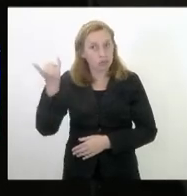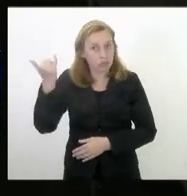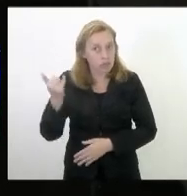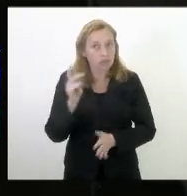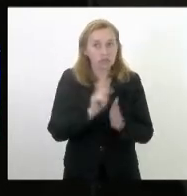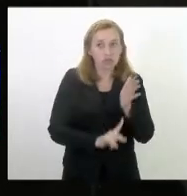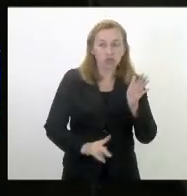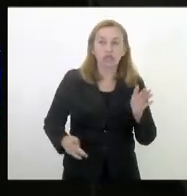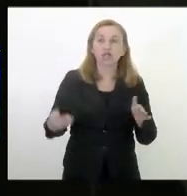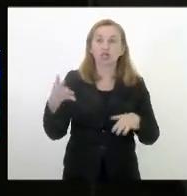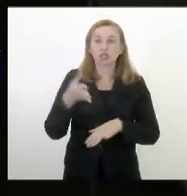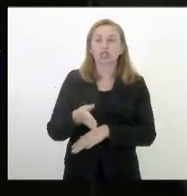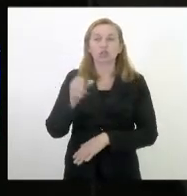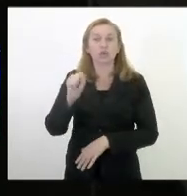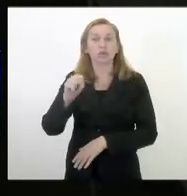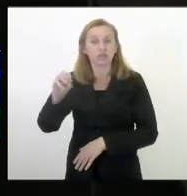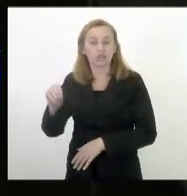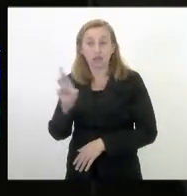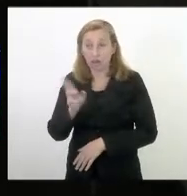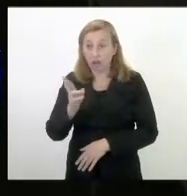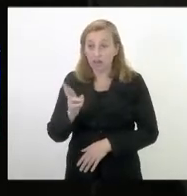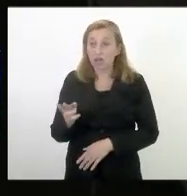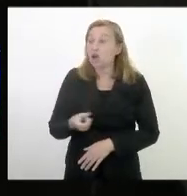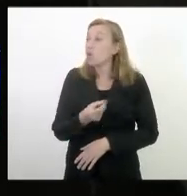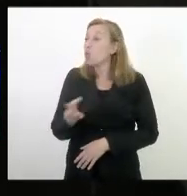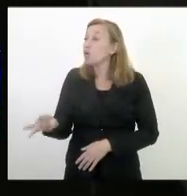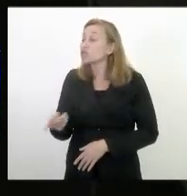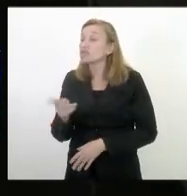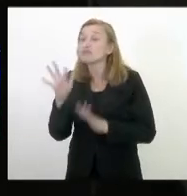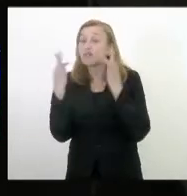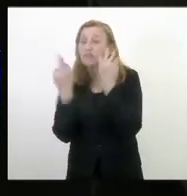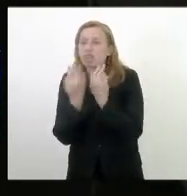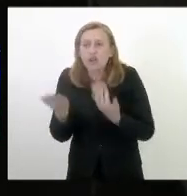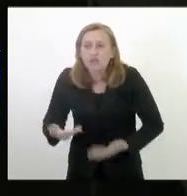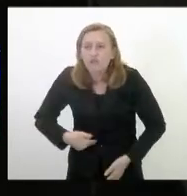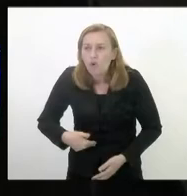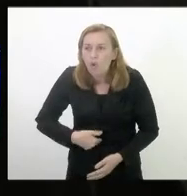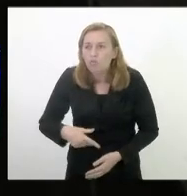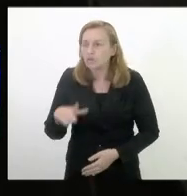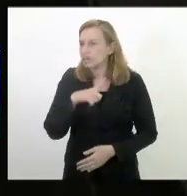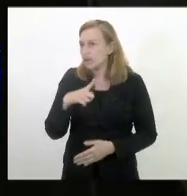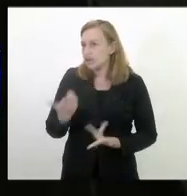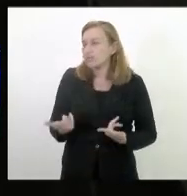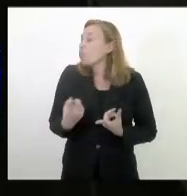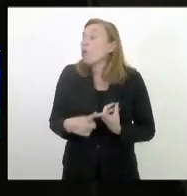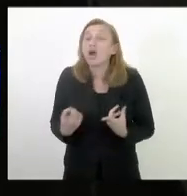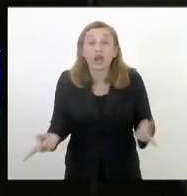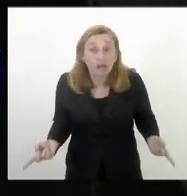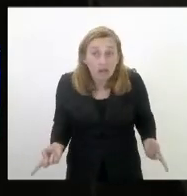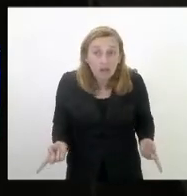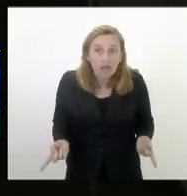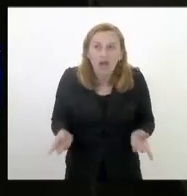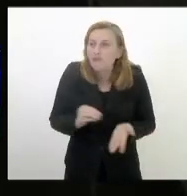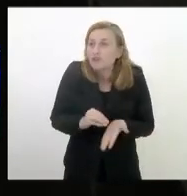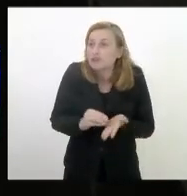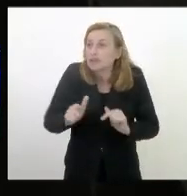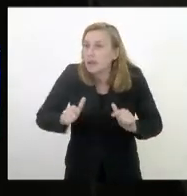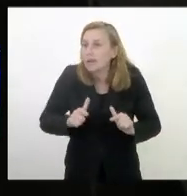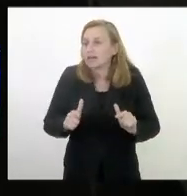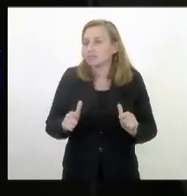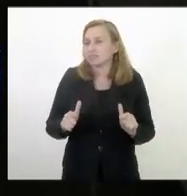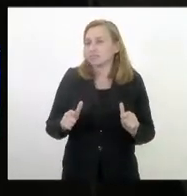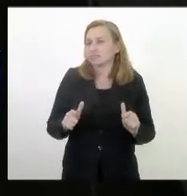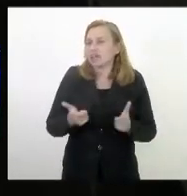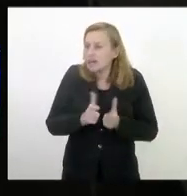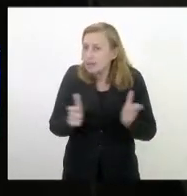até R$ 80, porque enquanto as famílias estão passando necessidade porque o desemprego é muito grande no nosso